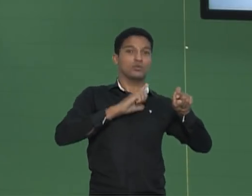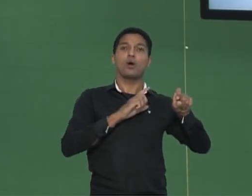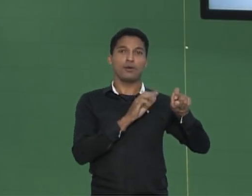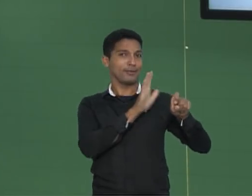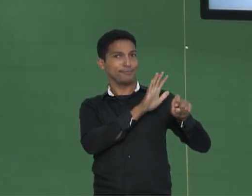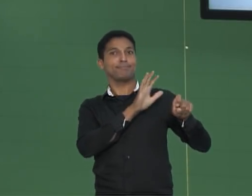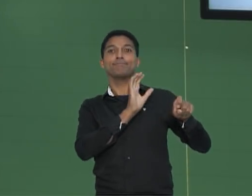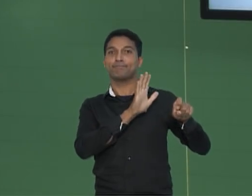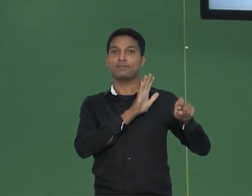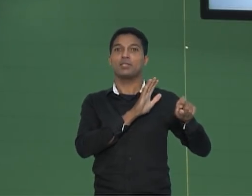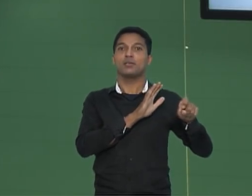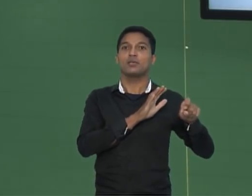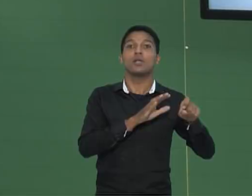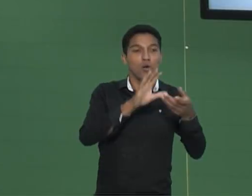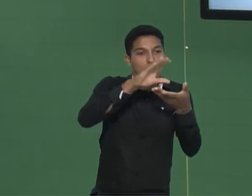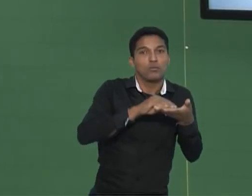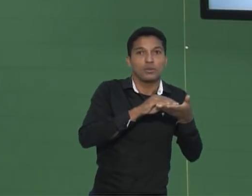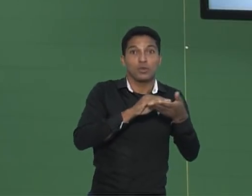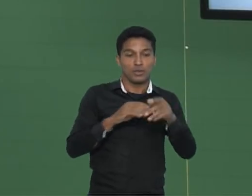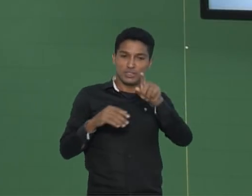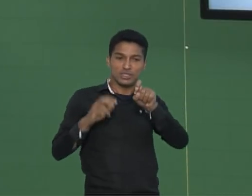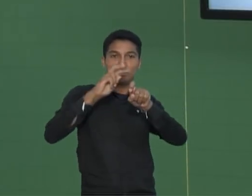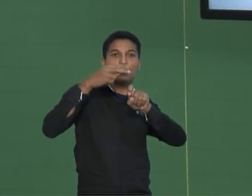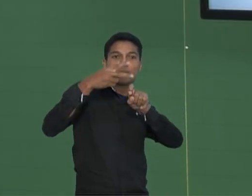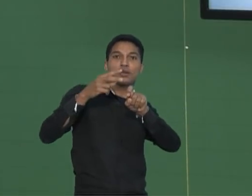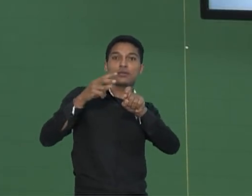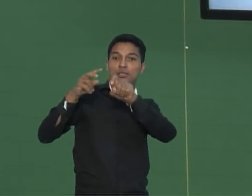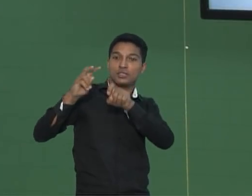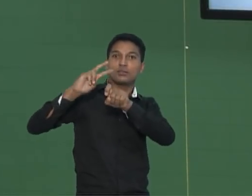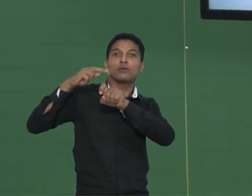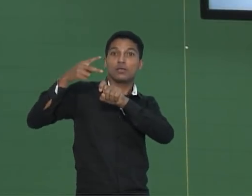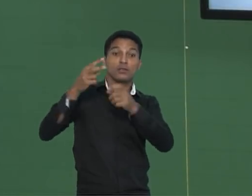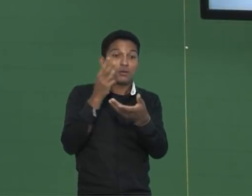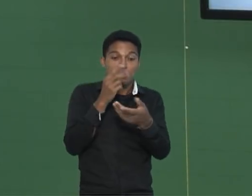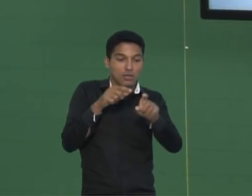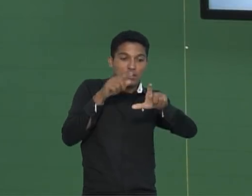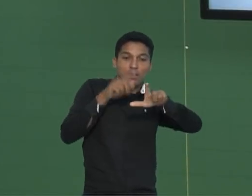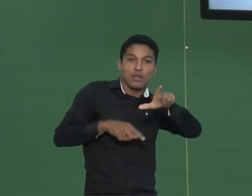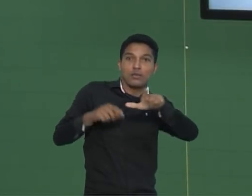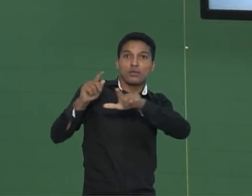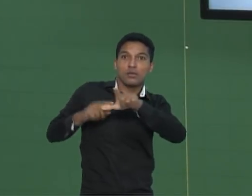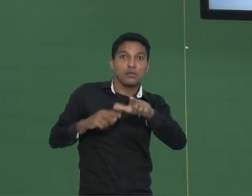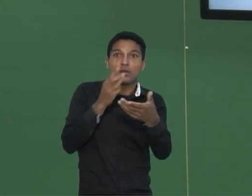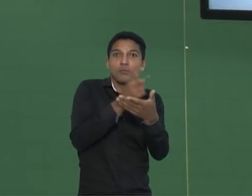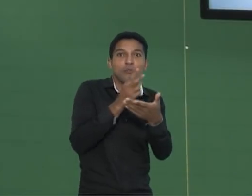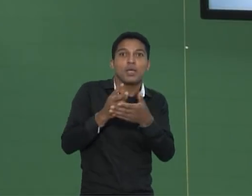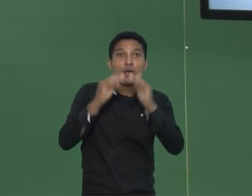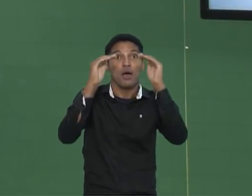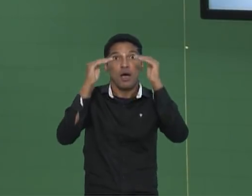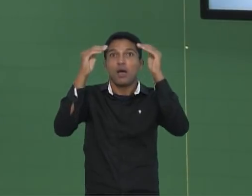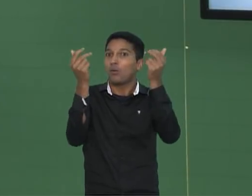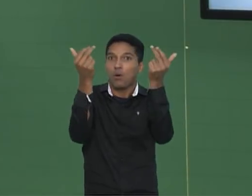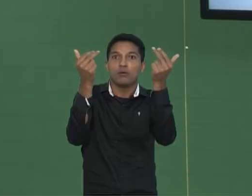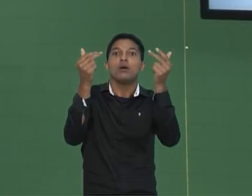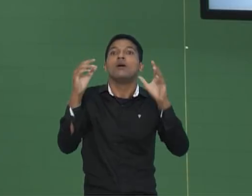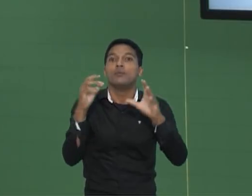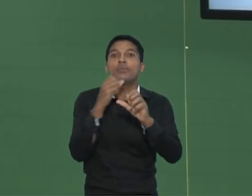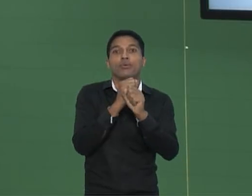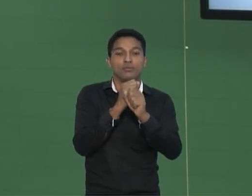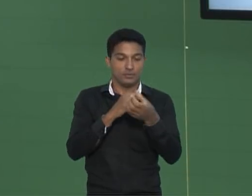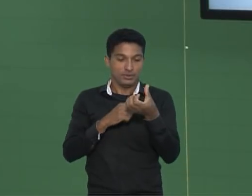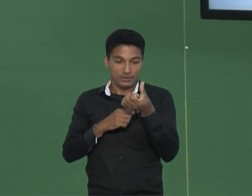ao quadrado eu posso juntar com x ao quadrado. É a mesma letra e é o mesmo expoente. Então, 6 com